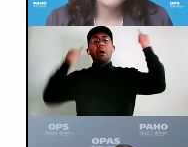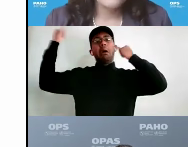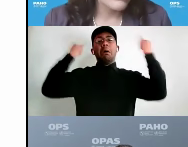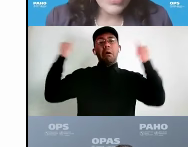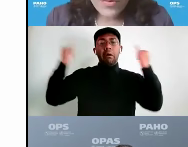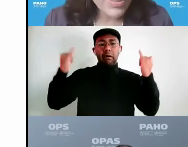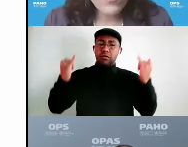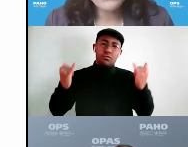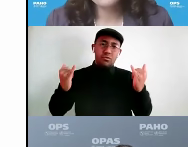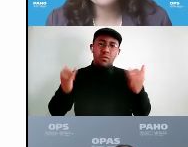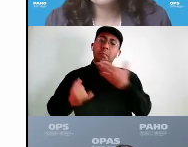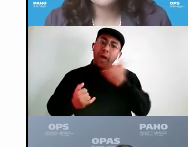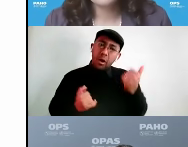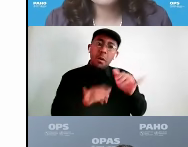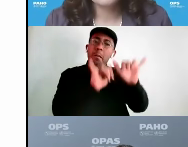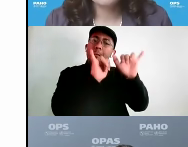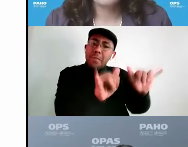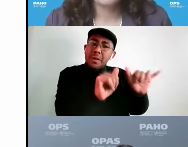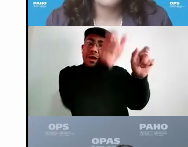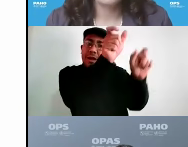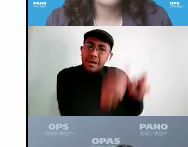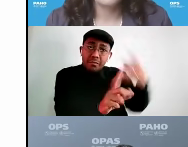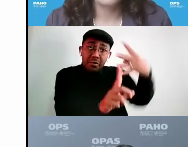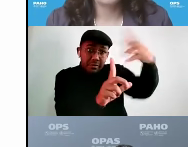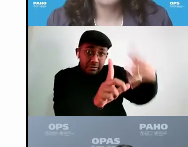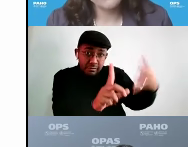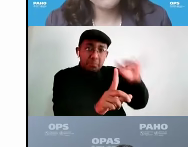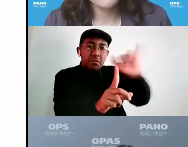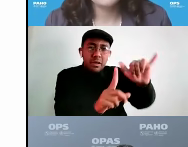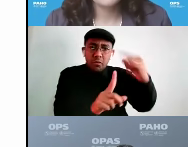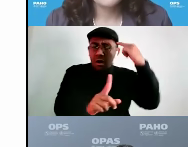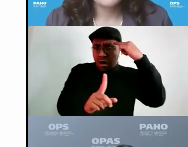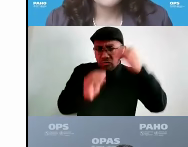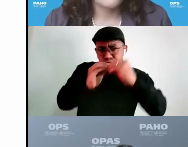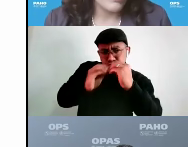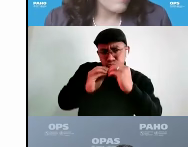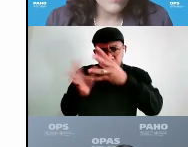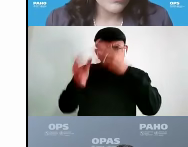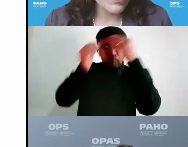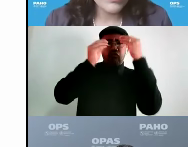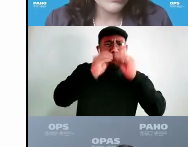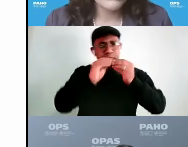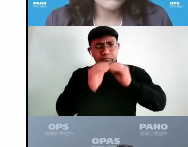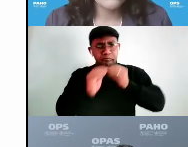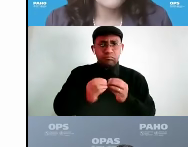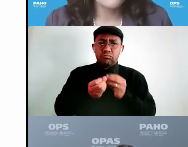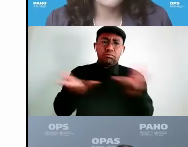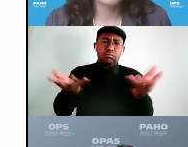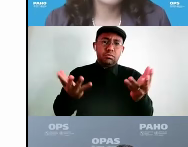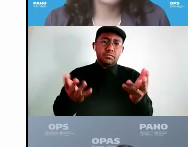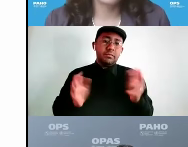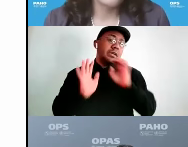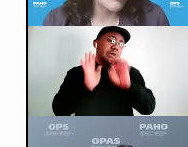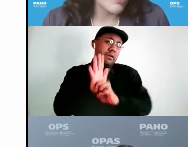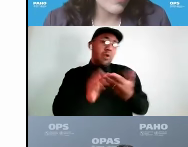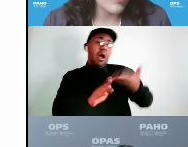Que era, se você quer ver, era uma linguagem, não me lembro bem, uma linguagem acessível, mas isso foi em um país, a população não